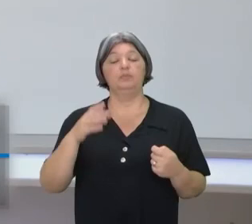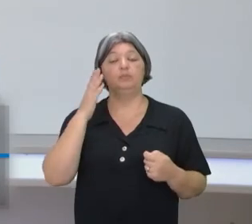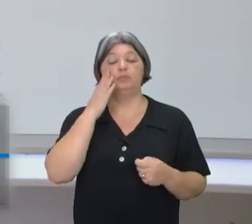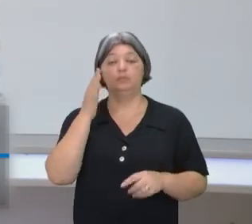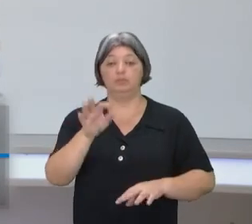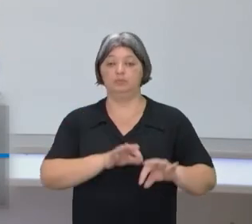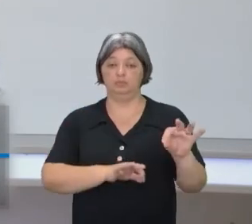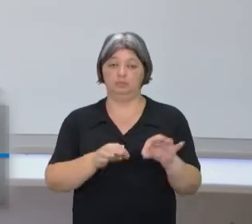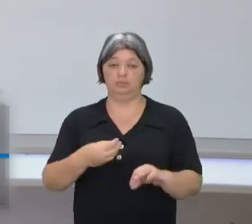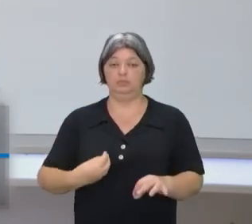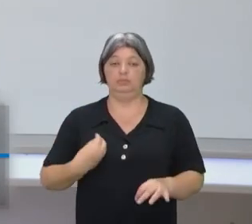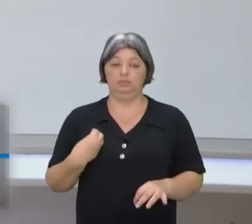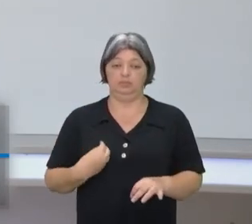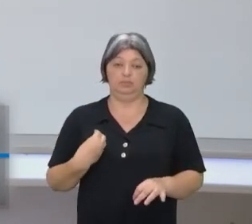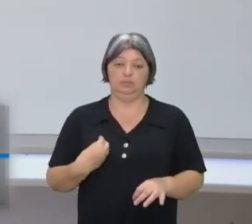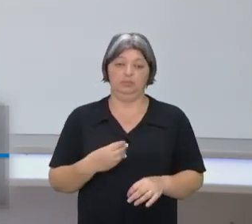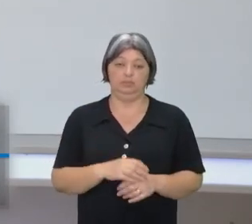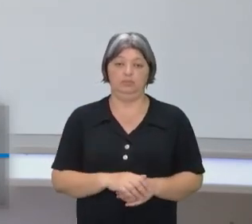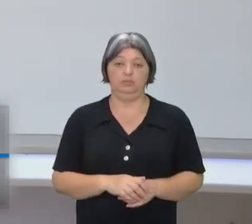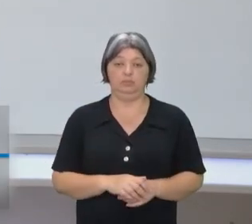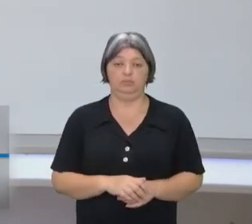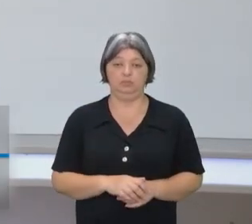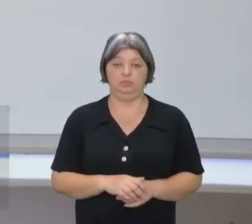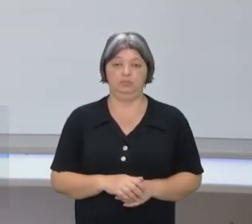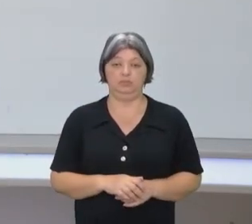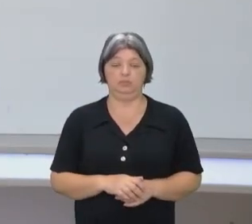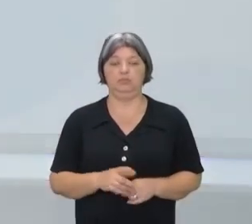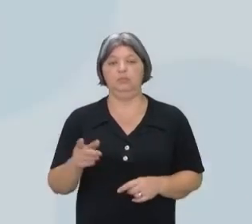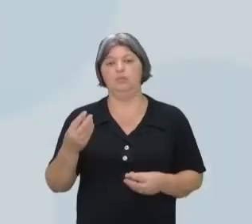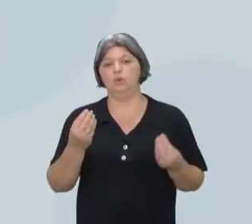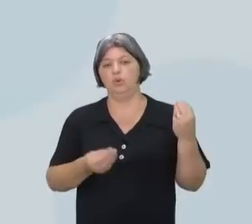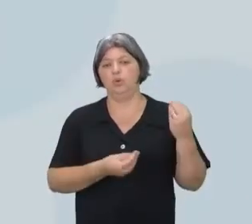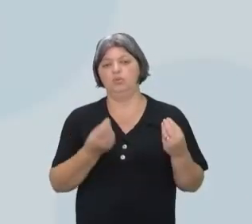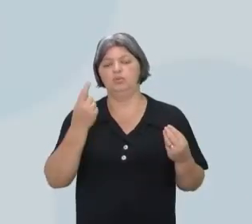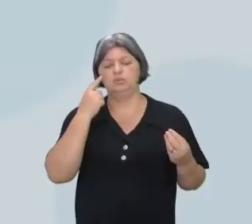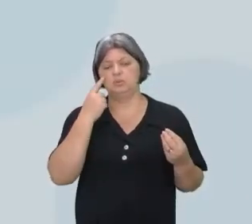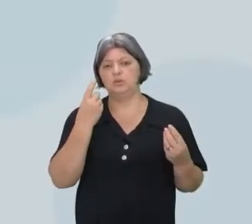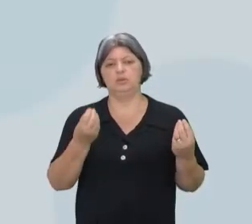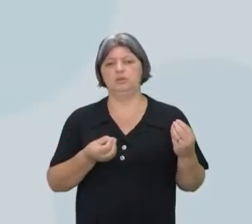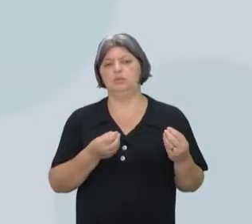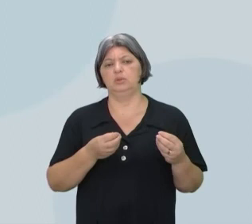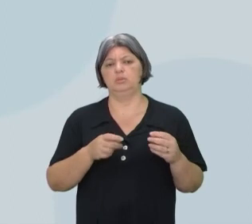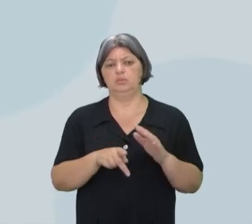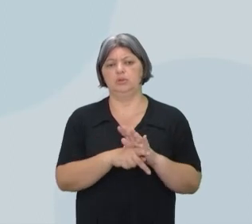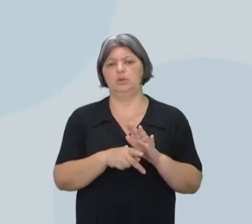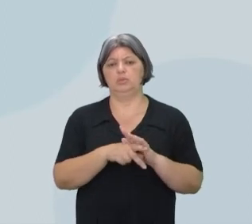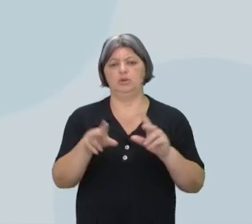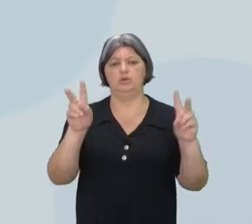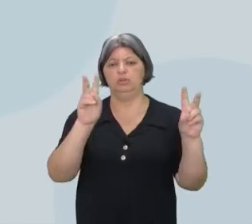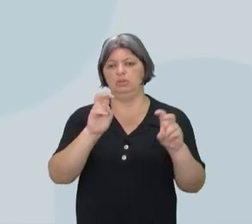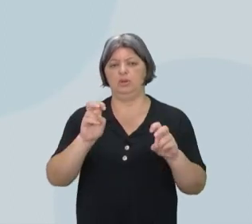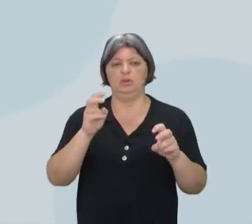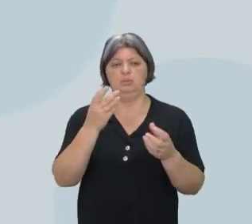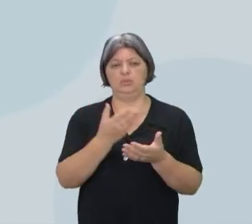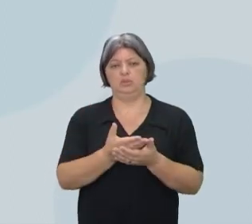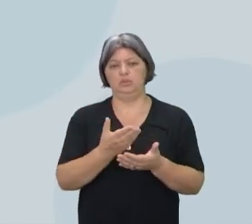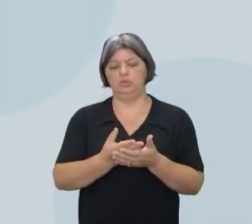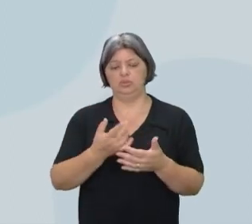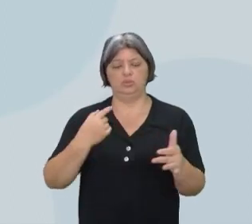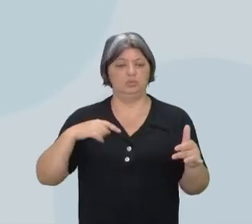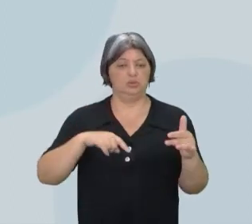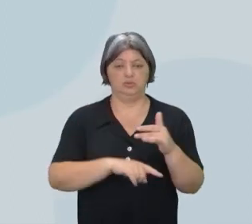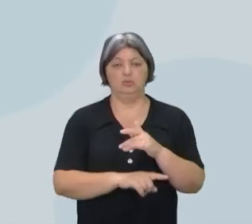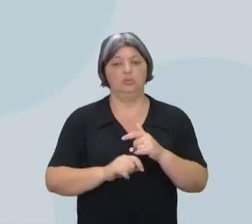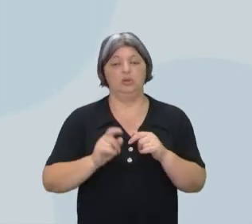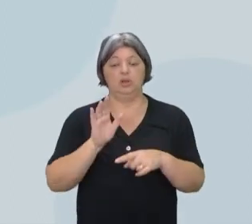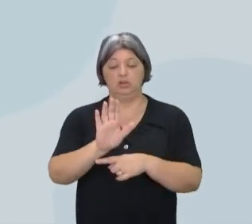vida de vocês. Como você espera que esse aprofundamento curricular, ele auxilie você no seu projeto